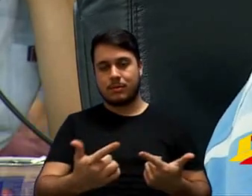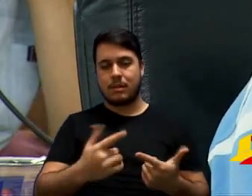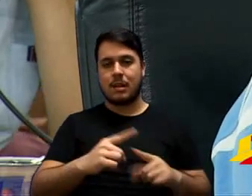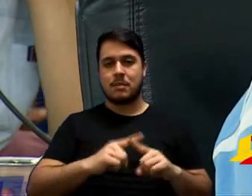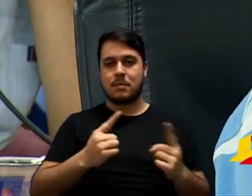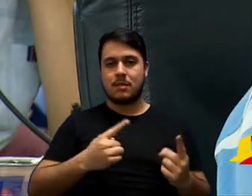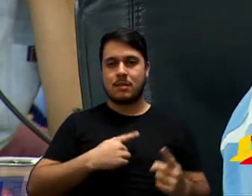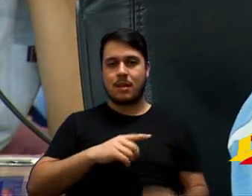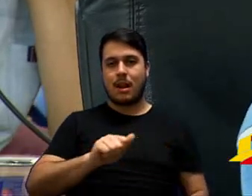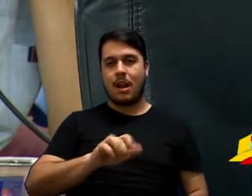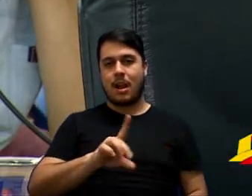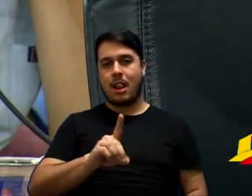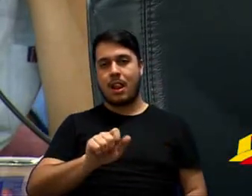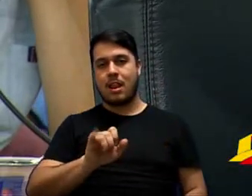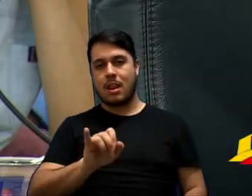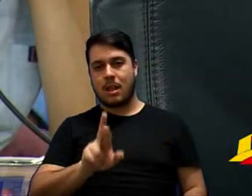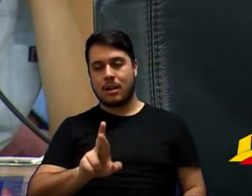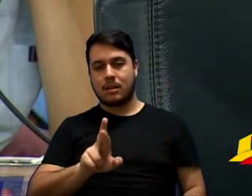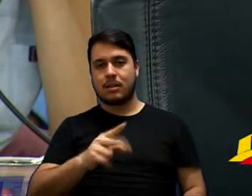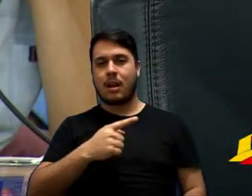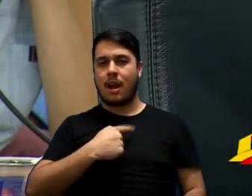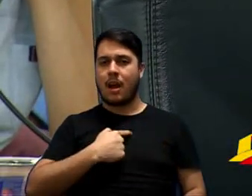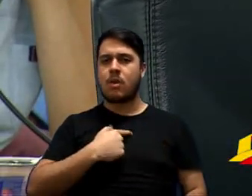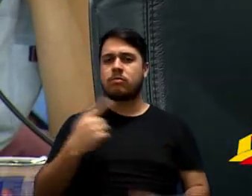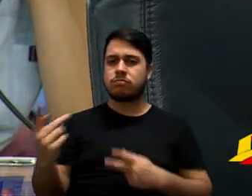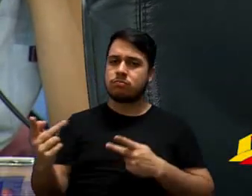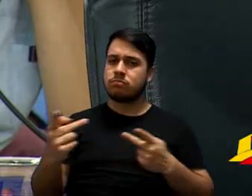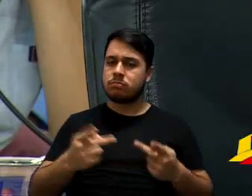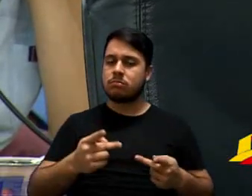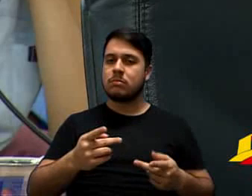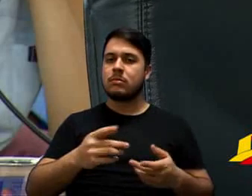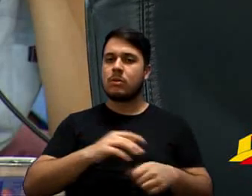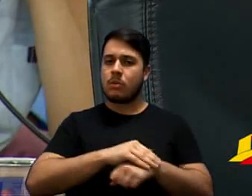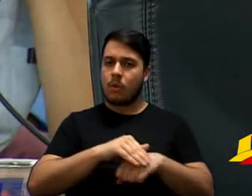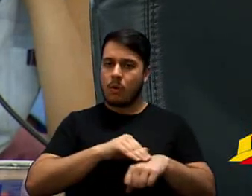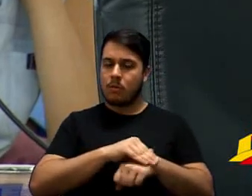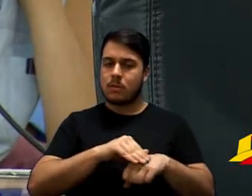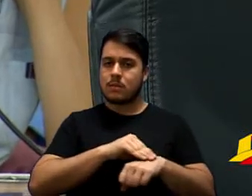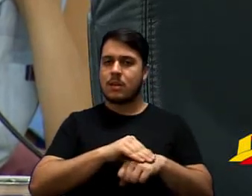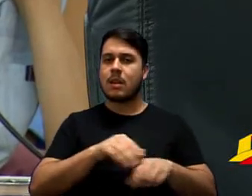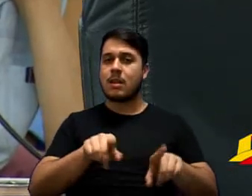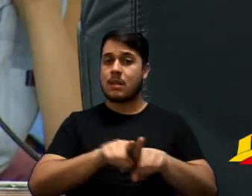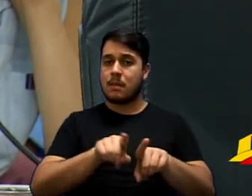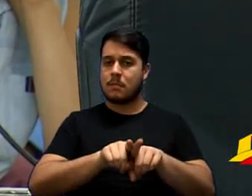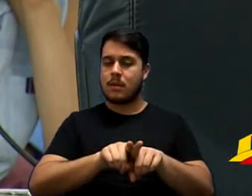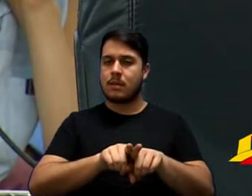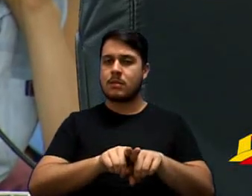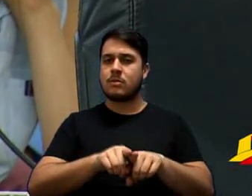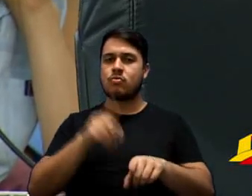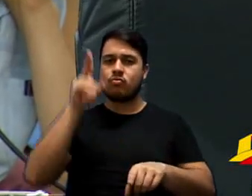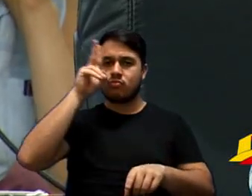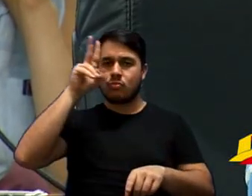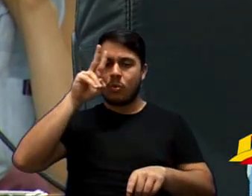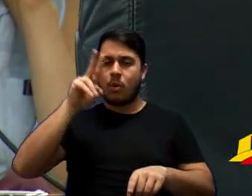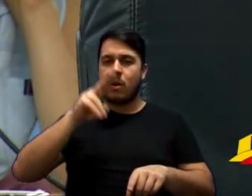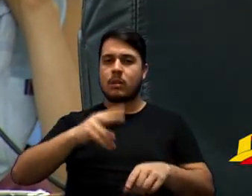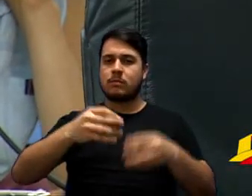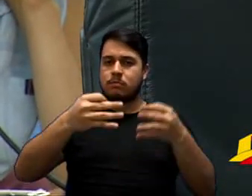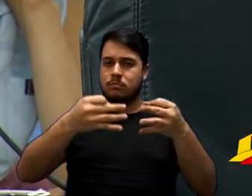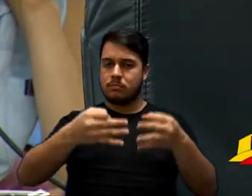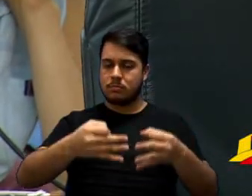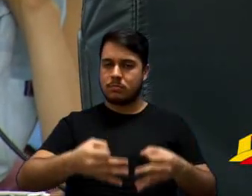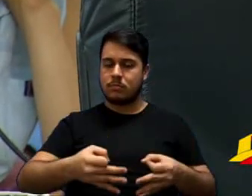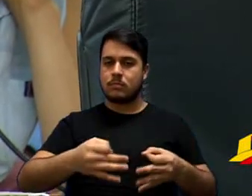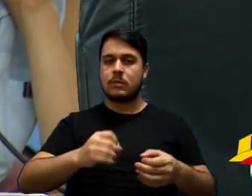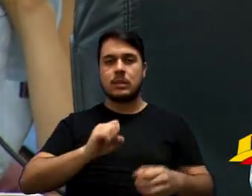conversarmos sobre essas estou olha o que você tem contado que precisaria ser corrigida e atualizada com as verdades então